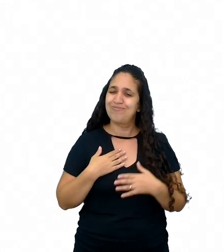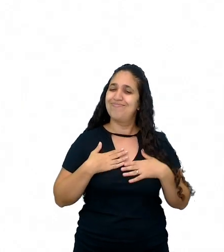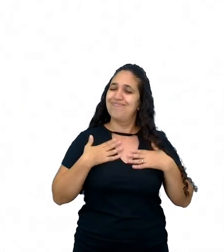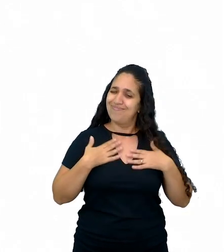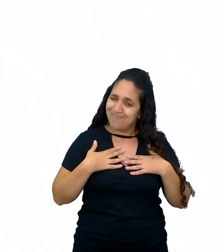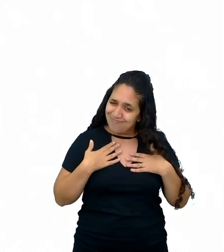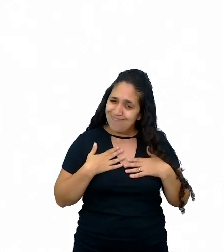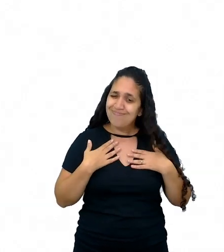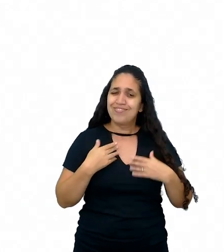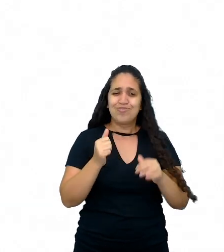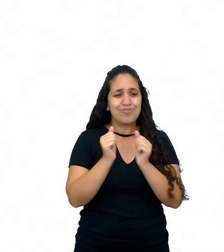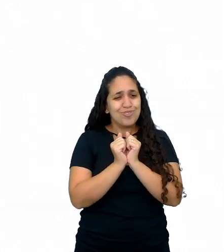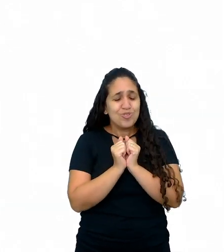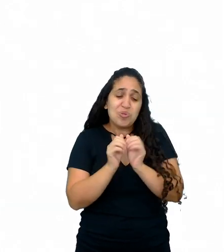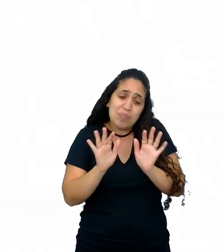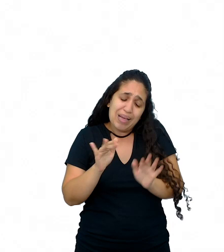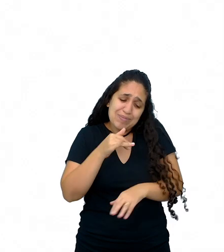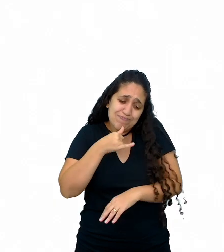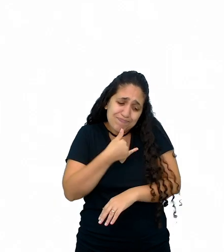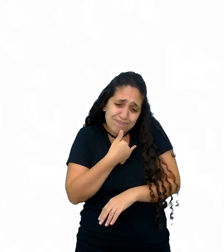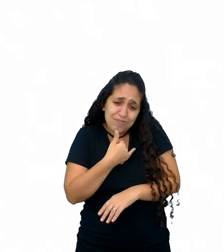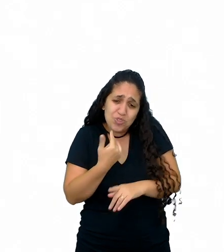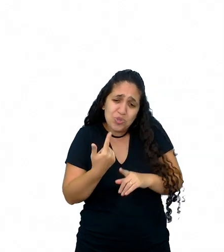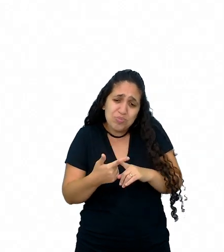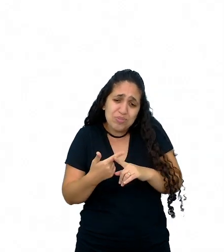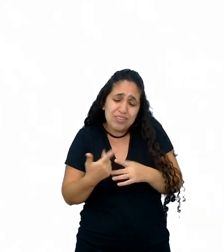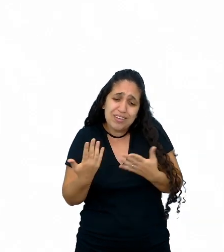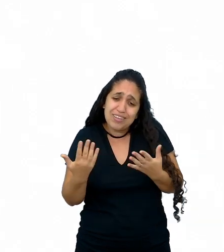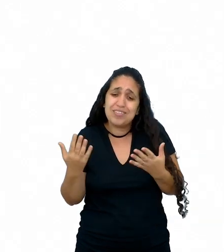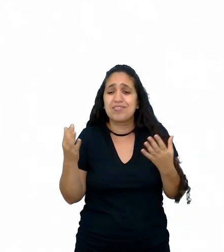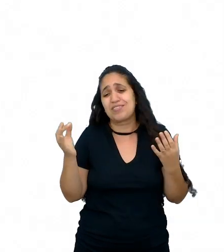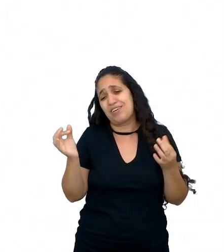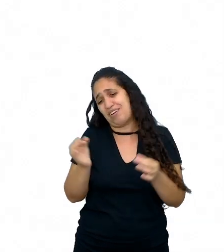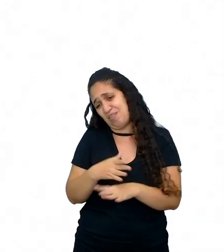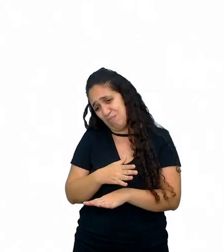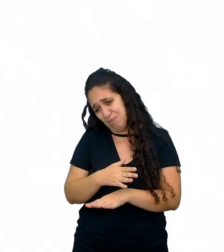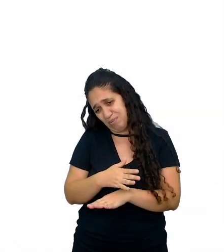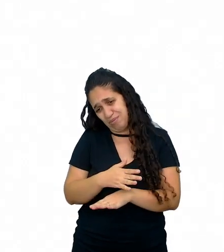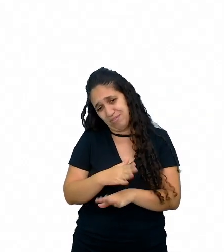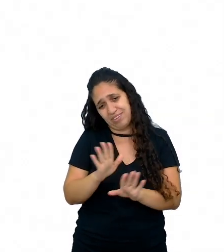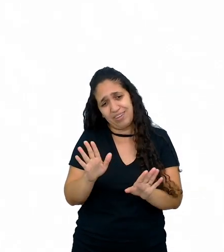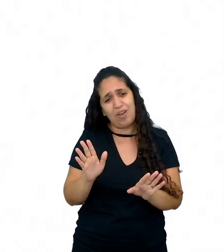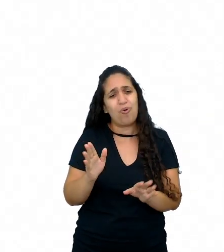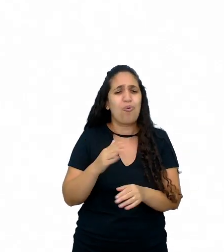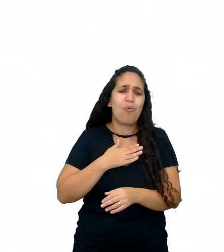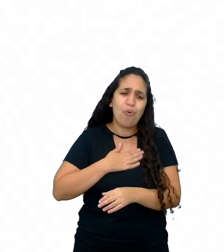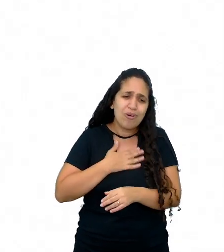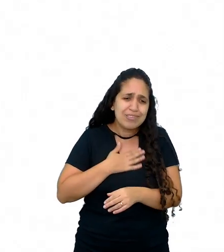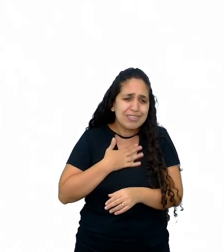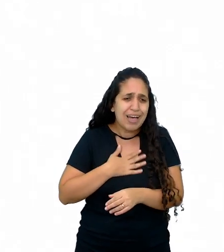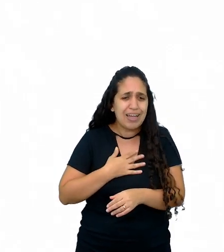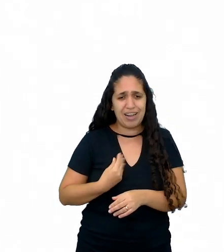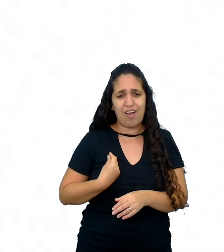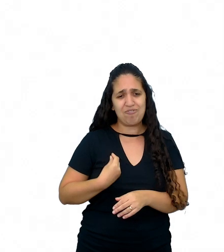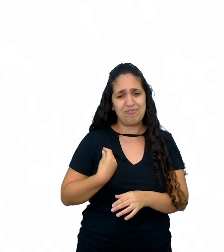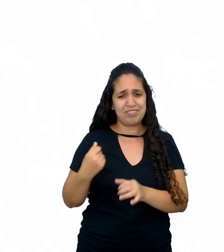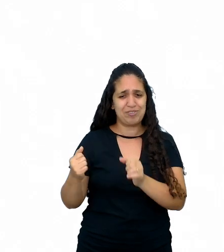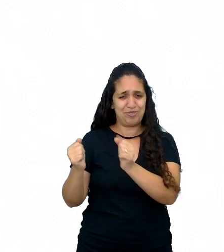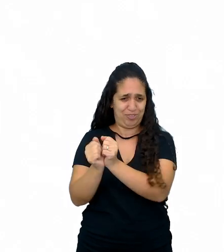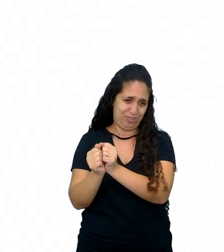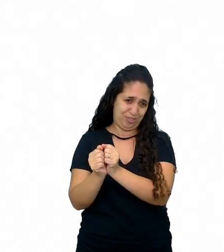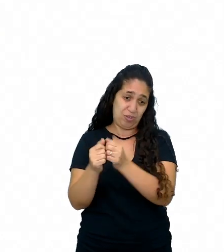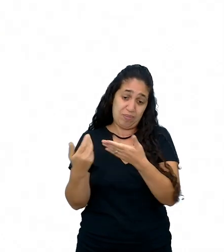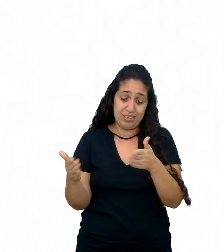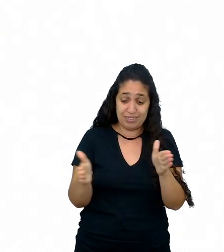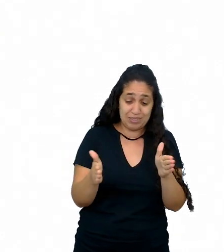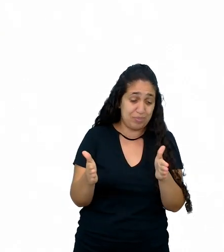com vocês, mas eu fico triste porque a gente já está terminando, e eu gostaria, sim, de estar presente com vocês, mas isso, no momento, não